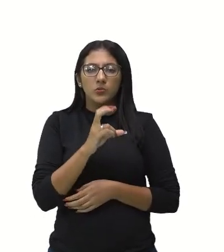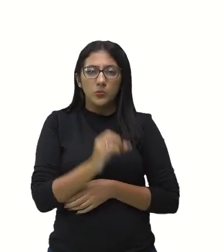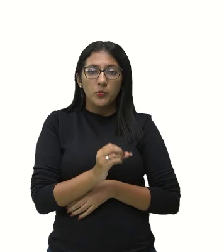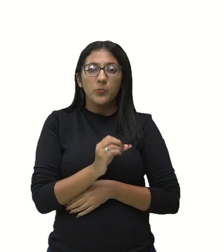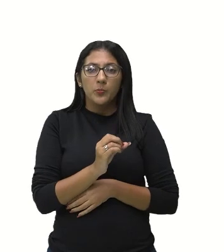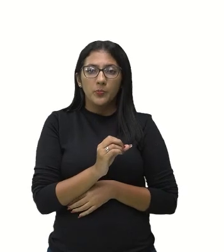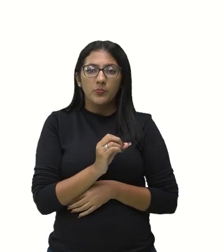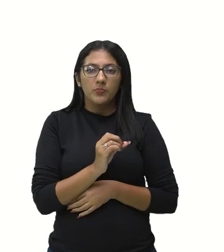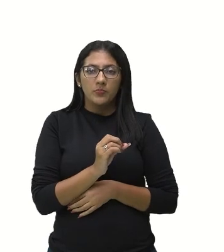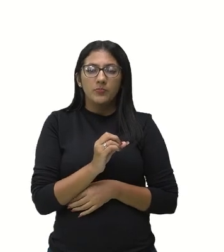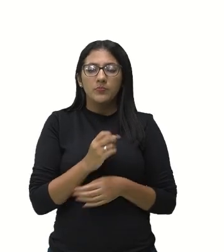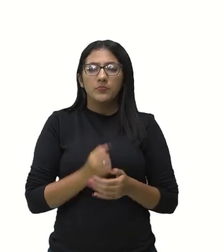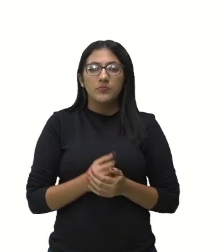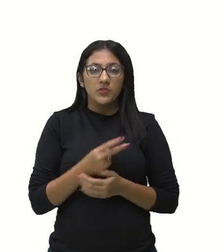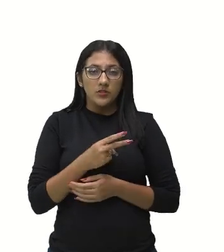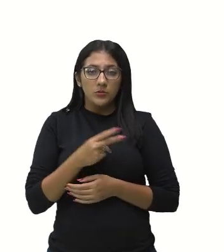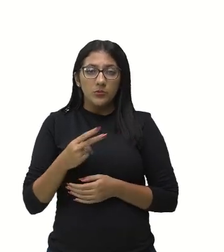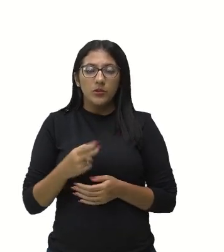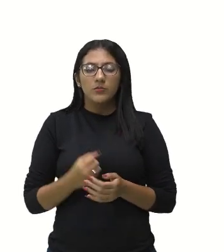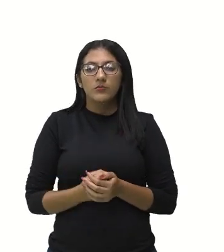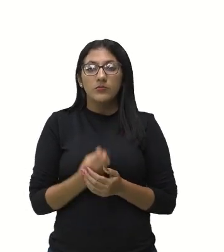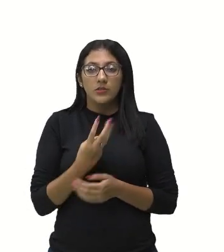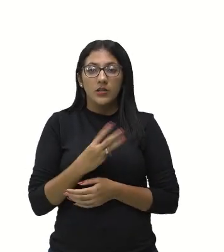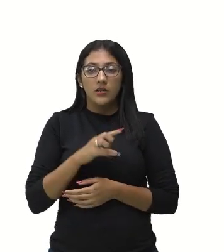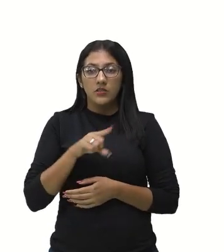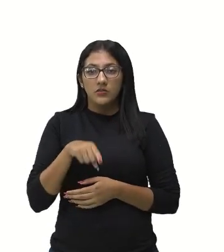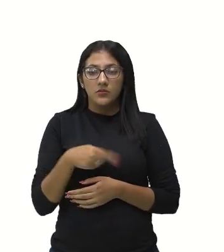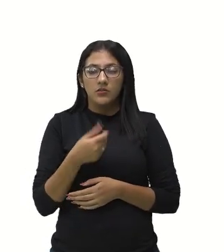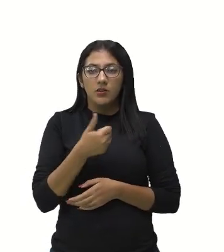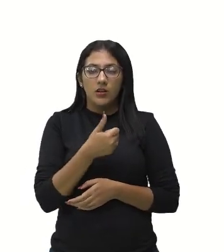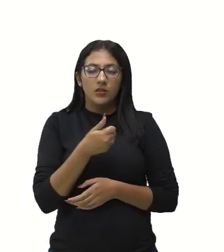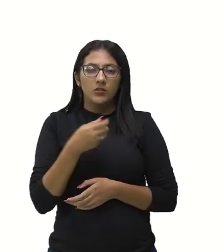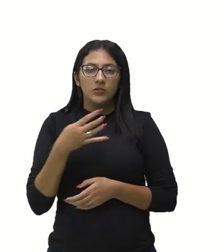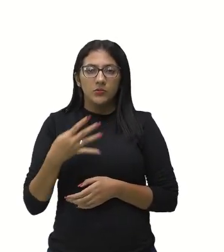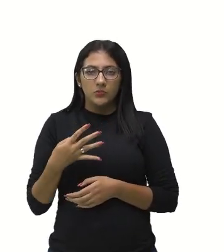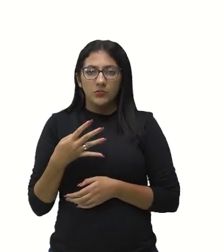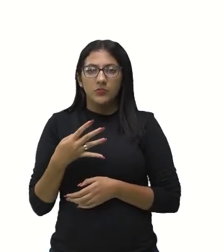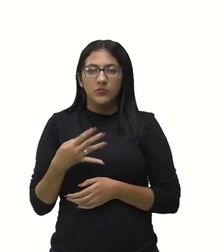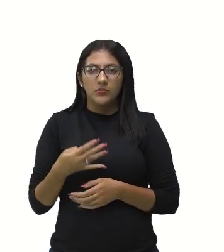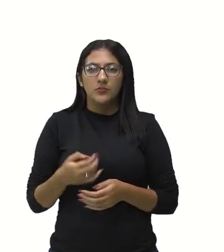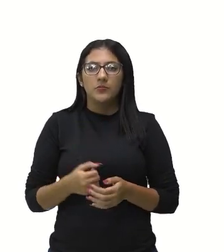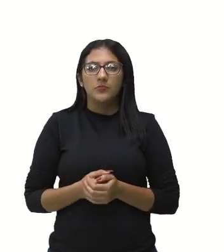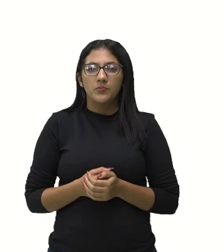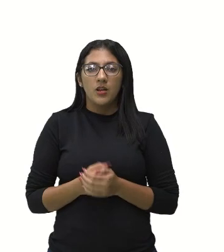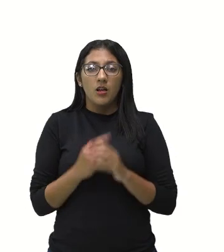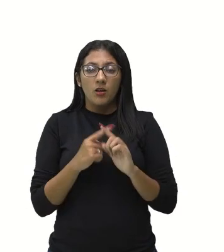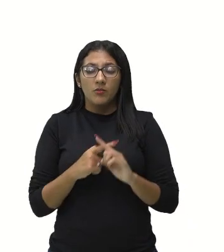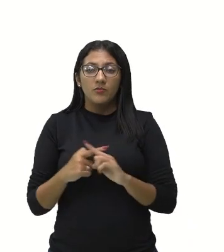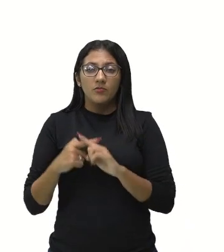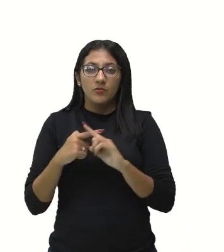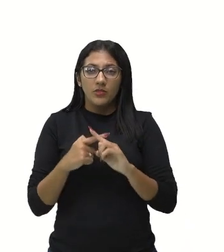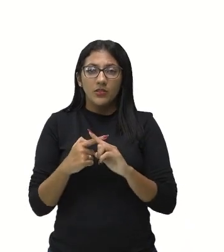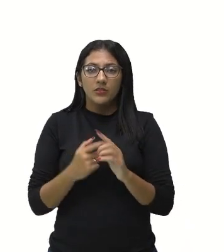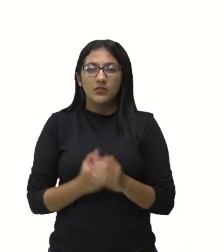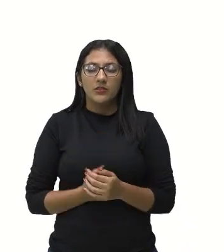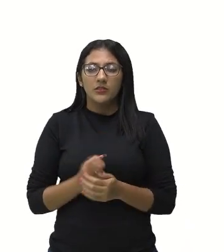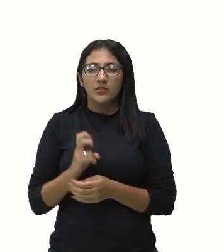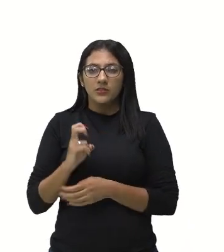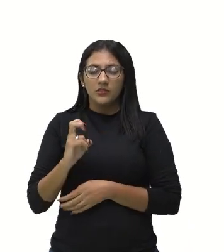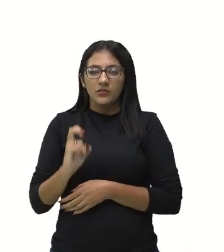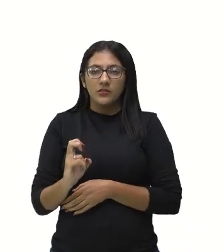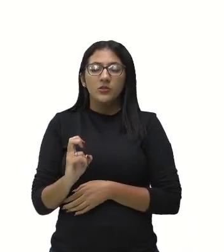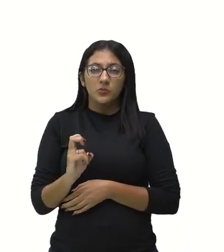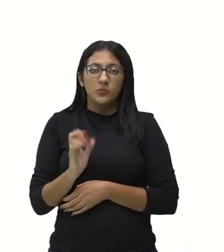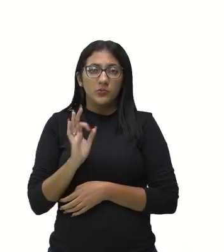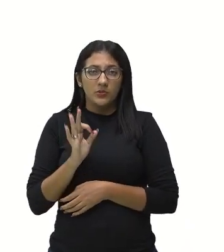7.850 igual a 3,14, que é o valor de π, né, vezes o raio ele deu, ó,